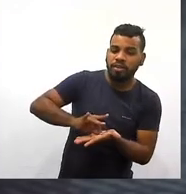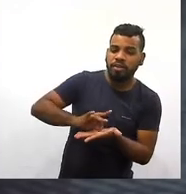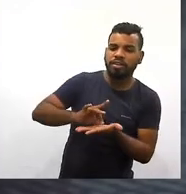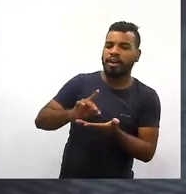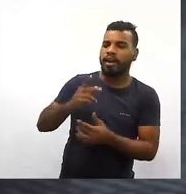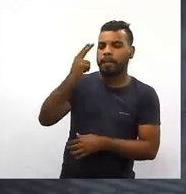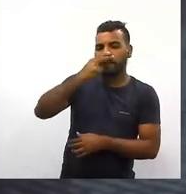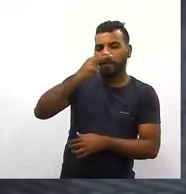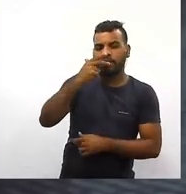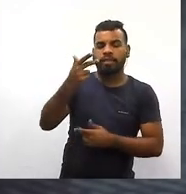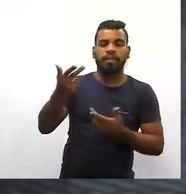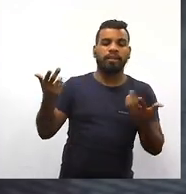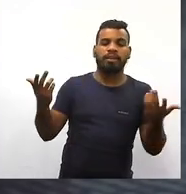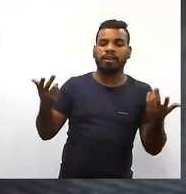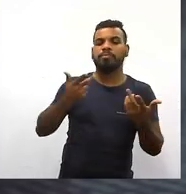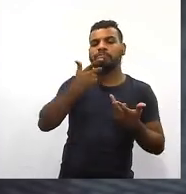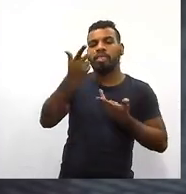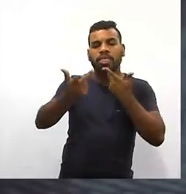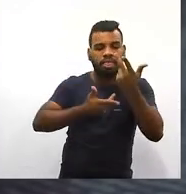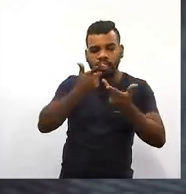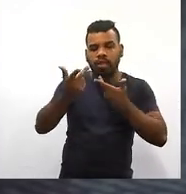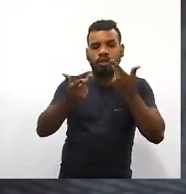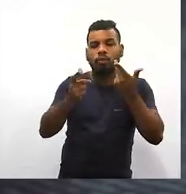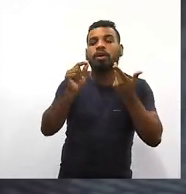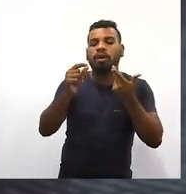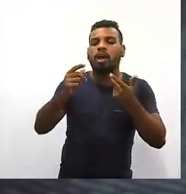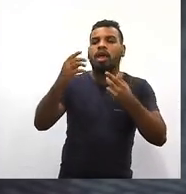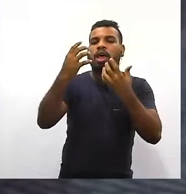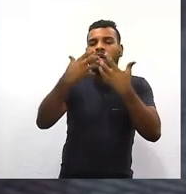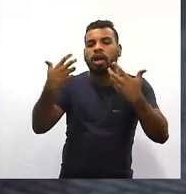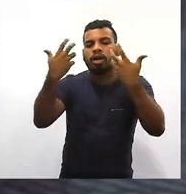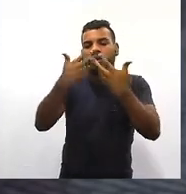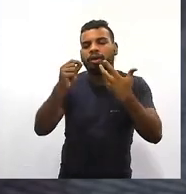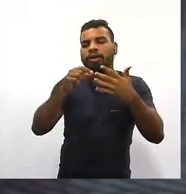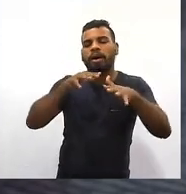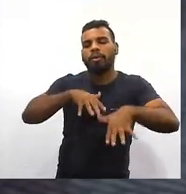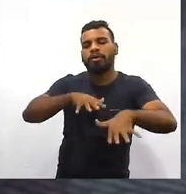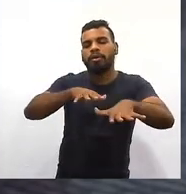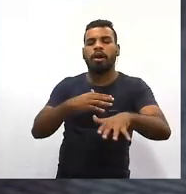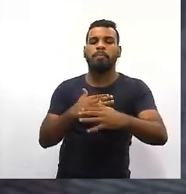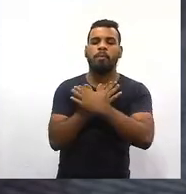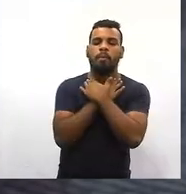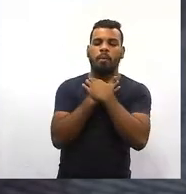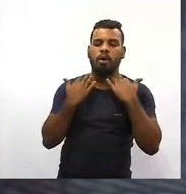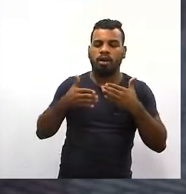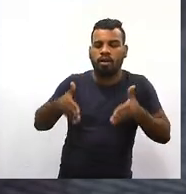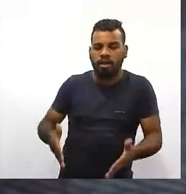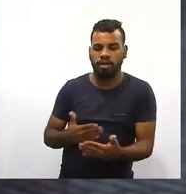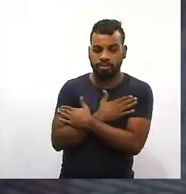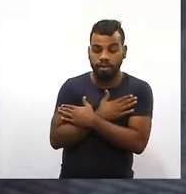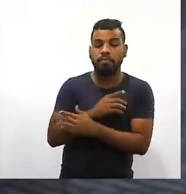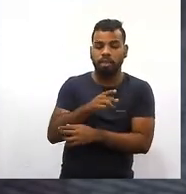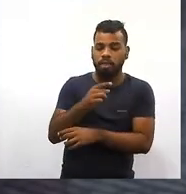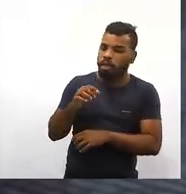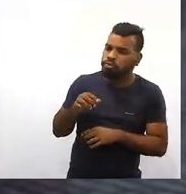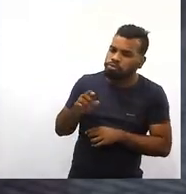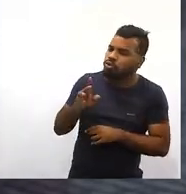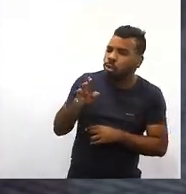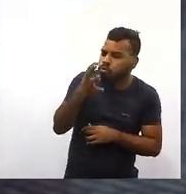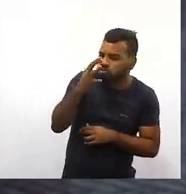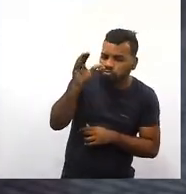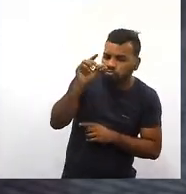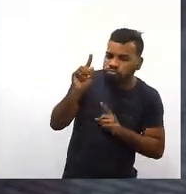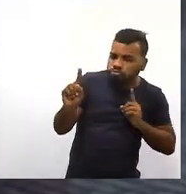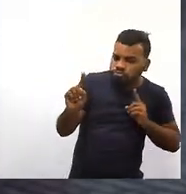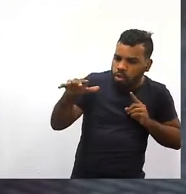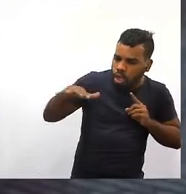ladainhas, né? Estão acontecendo as ladainhas de um velório. Ele se aproxima da casa, o nome do defunto é o quê? Severino. Então